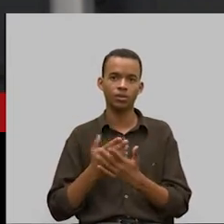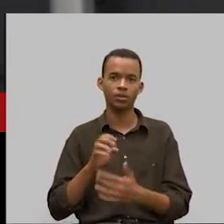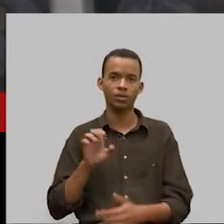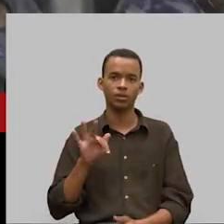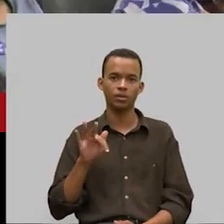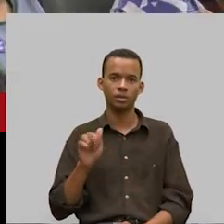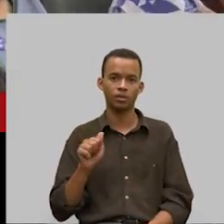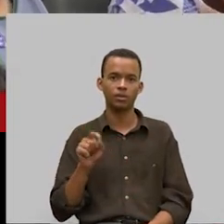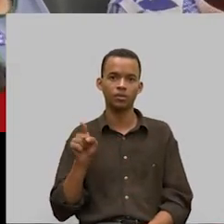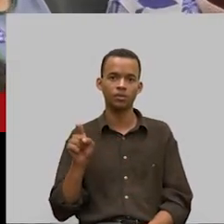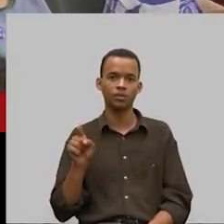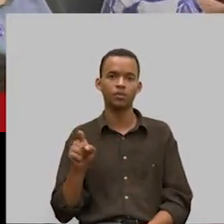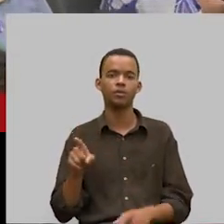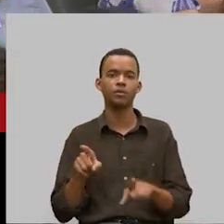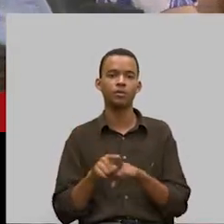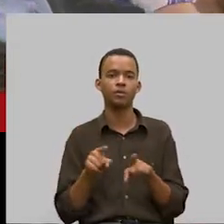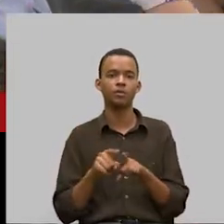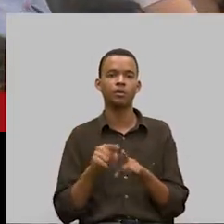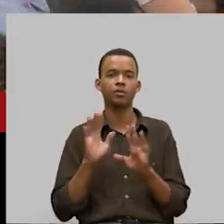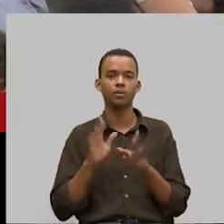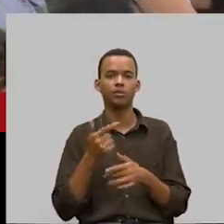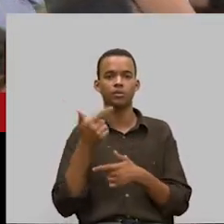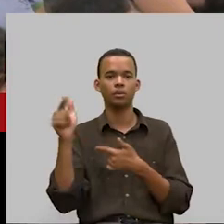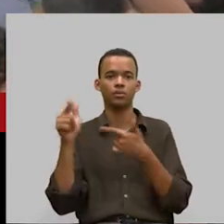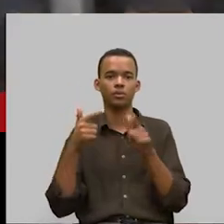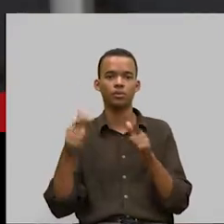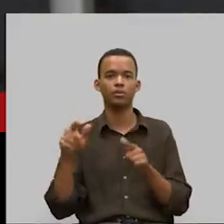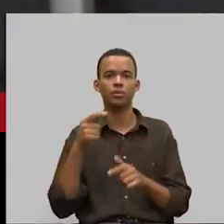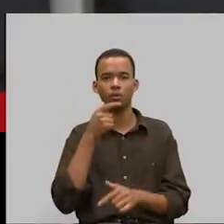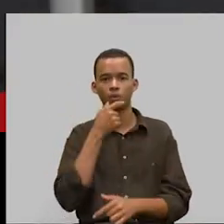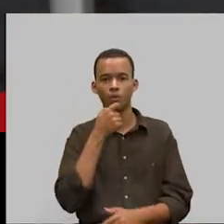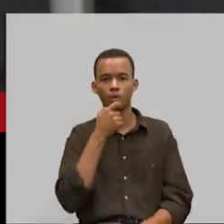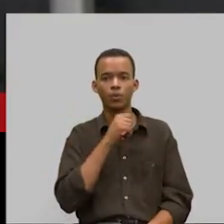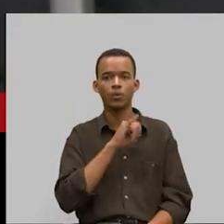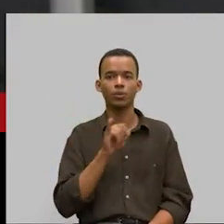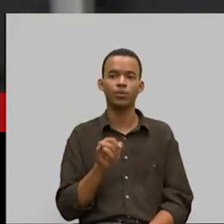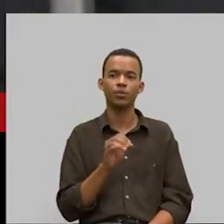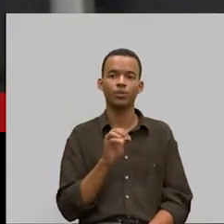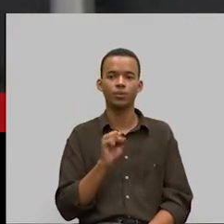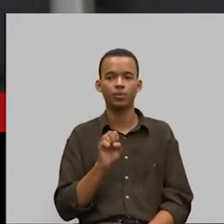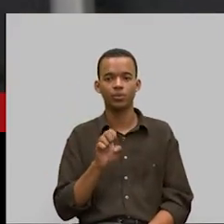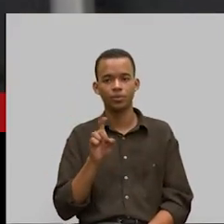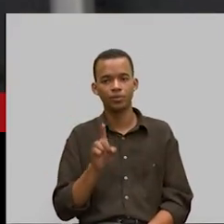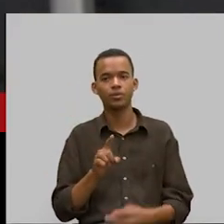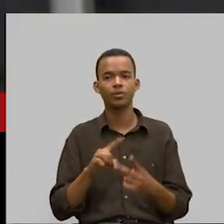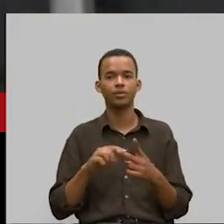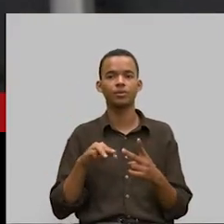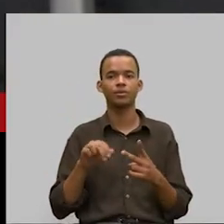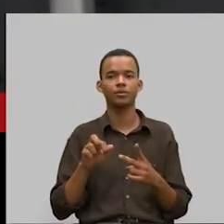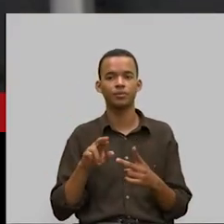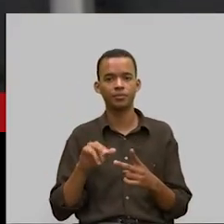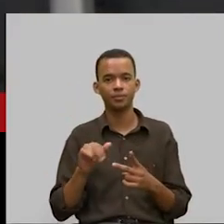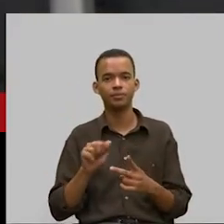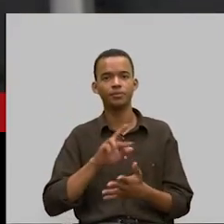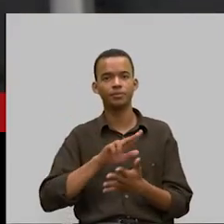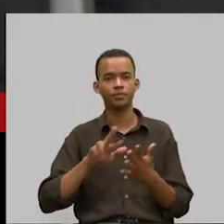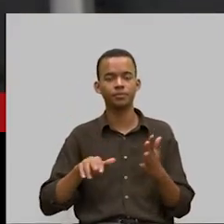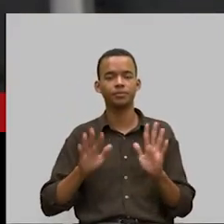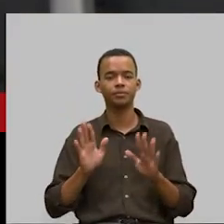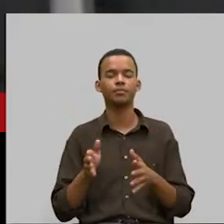outros e tantos outros josés Marias que quebraram o